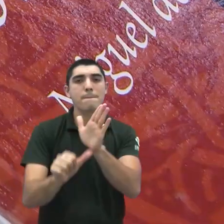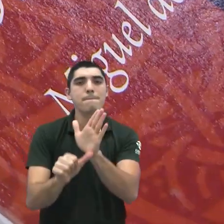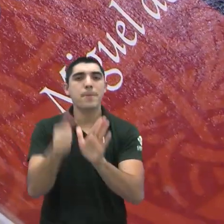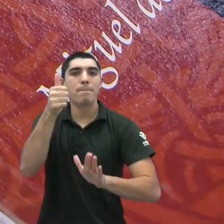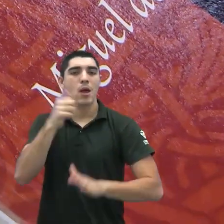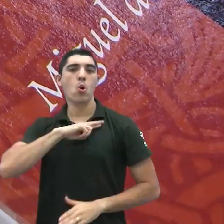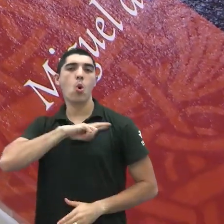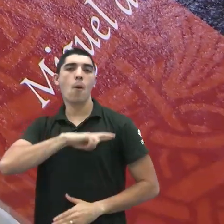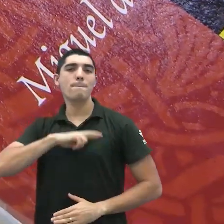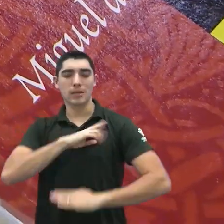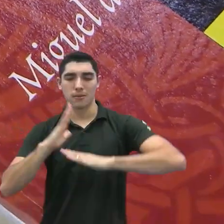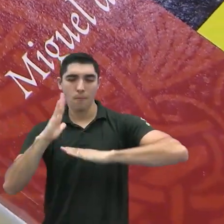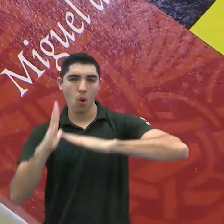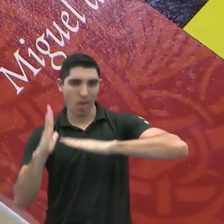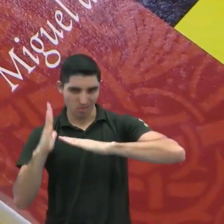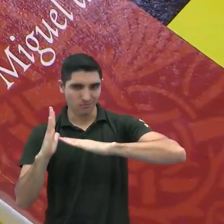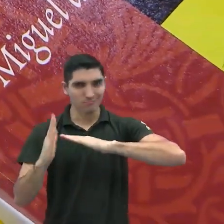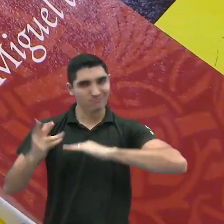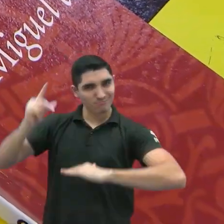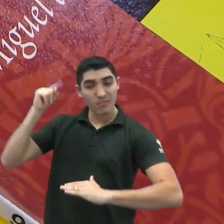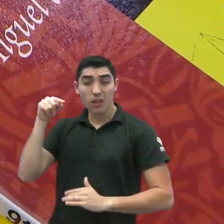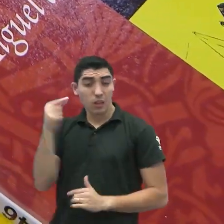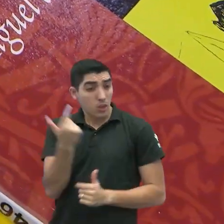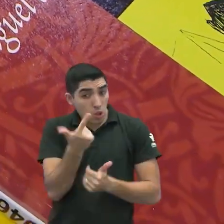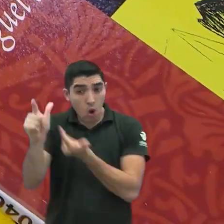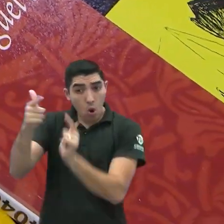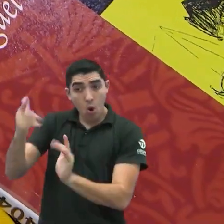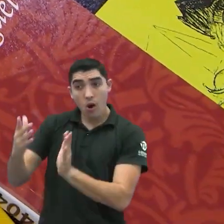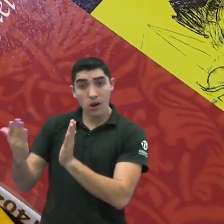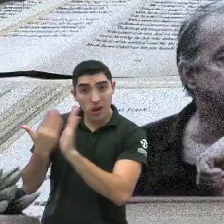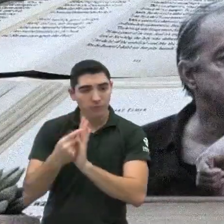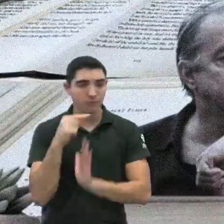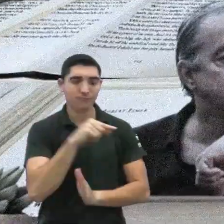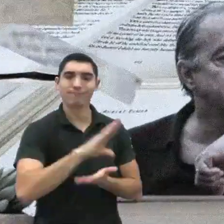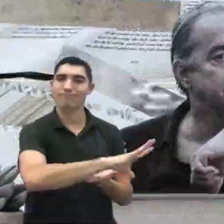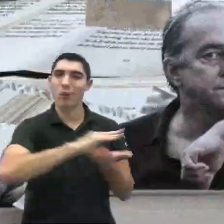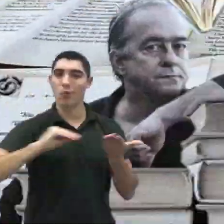moderno, inspirando muitas outras grandes obras que temos hoje.